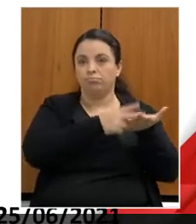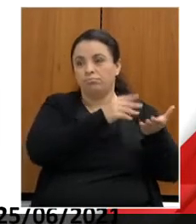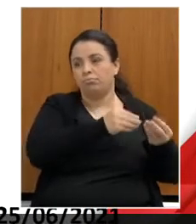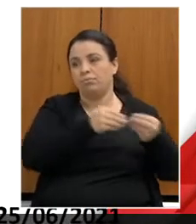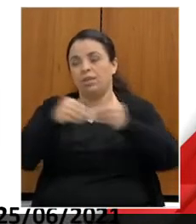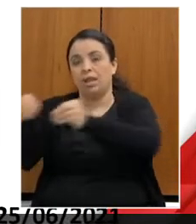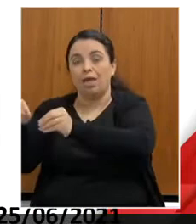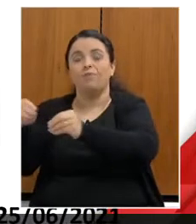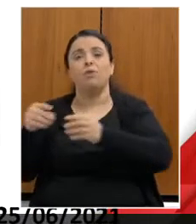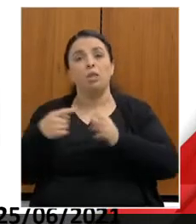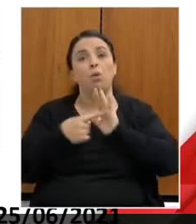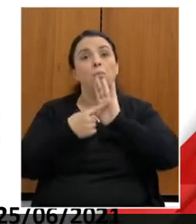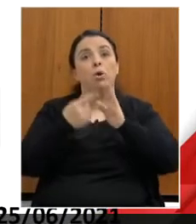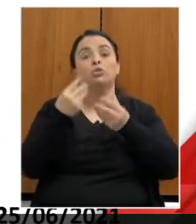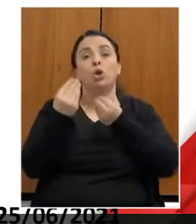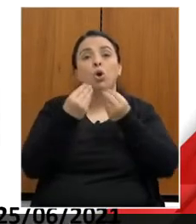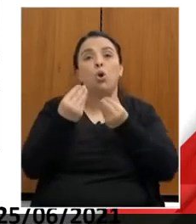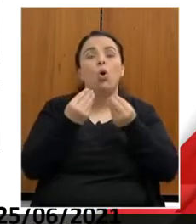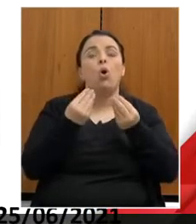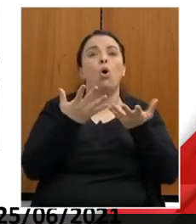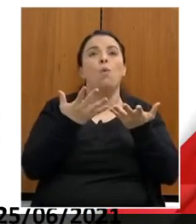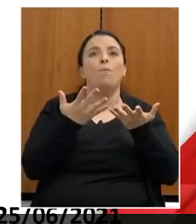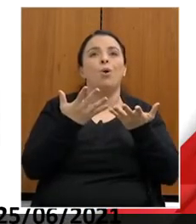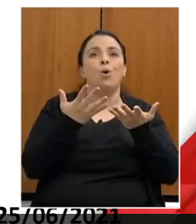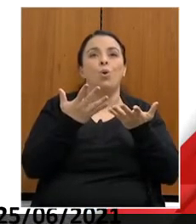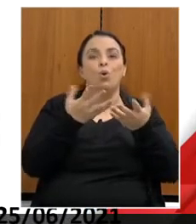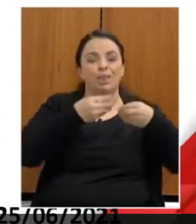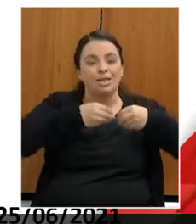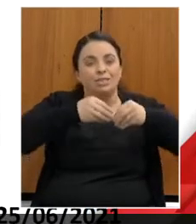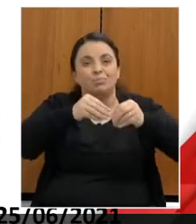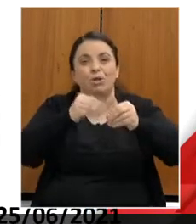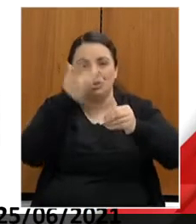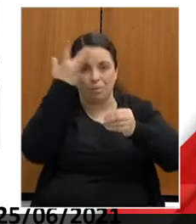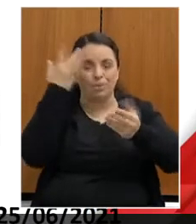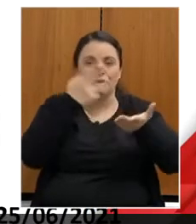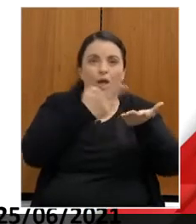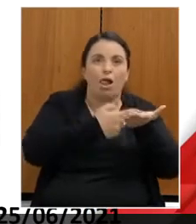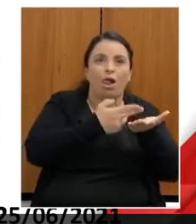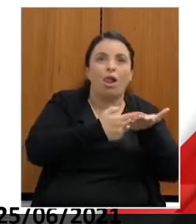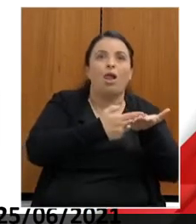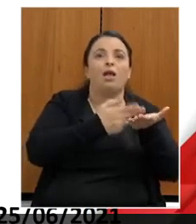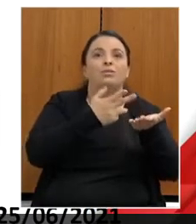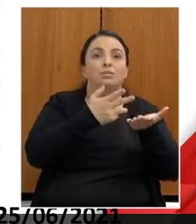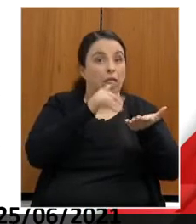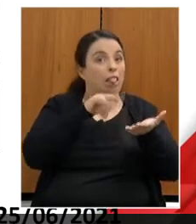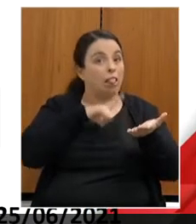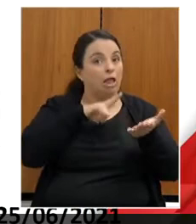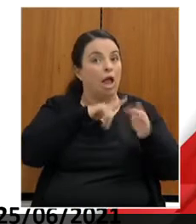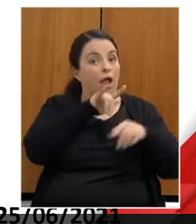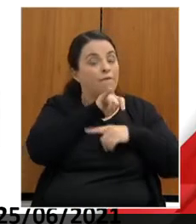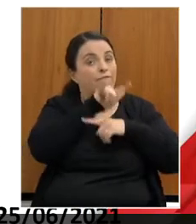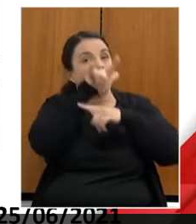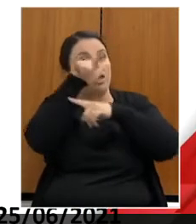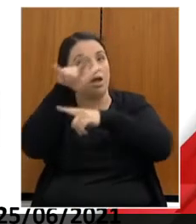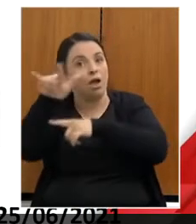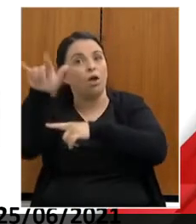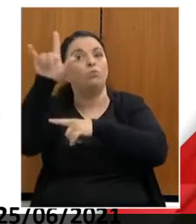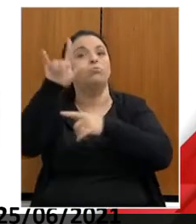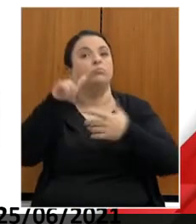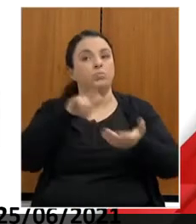transporte aeromédico, que boa parte disso é feito por aeronaves. A complexidade,